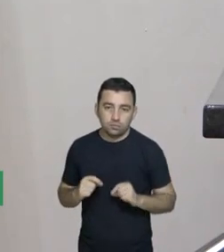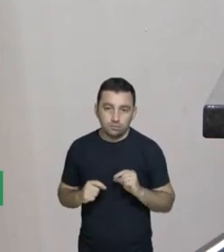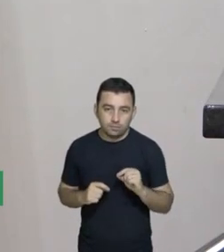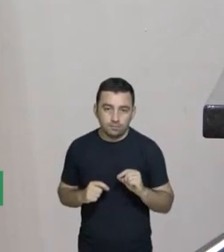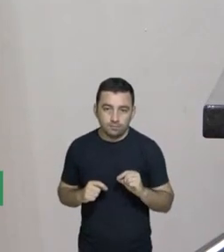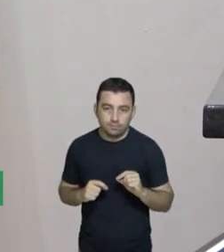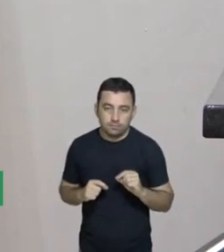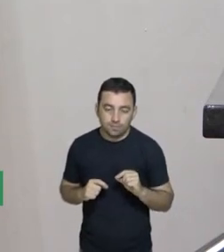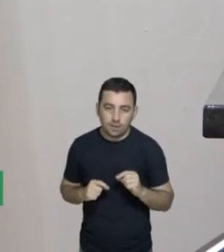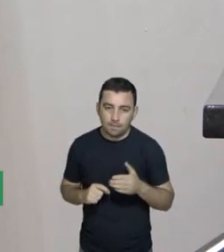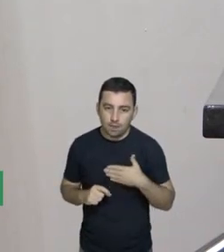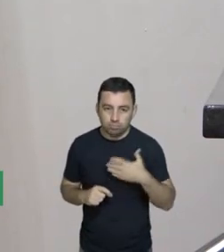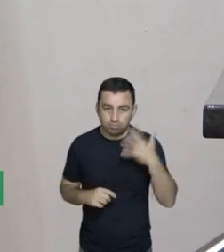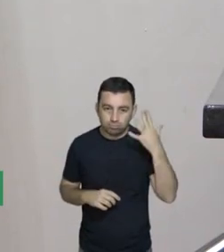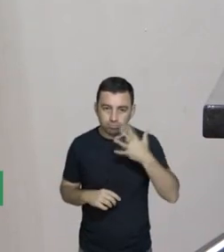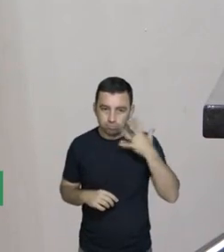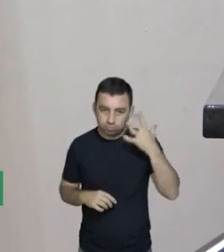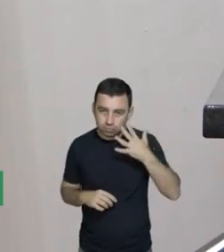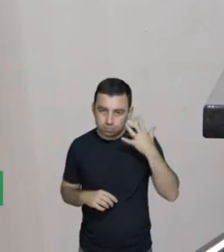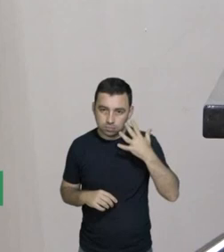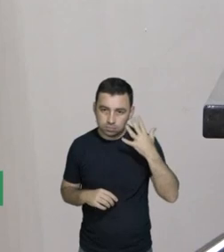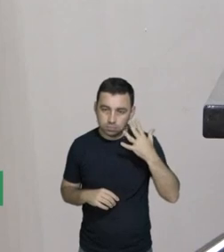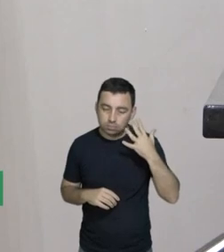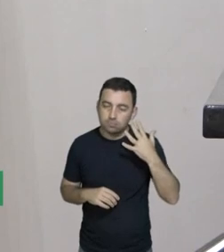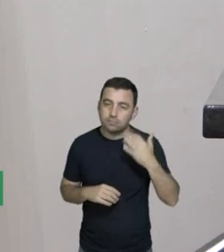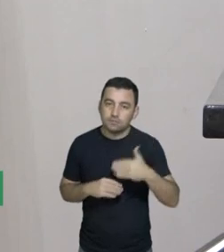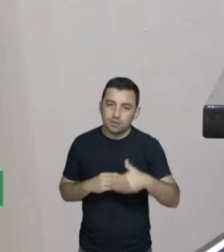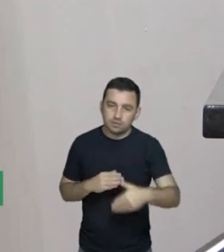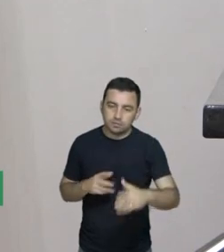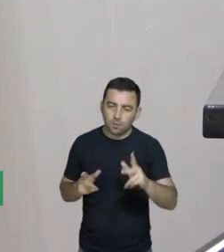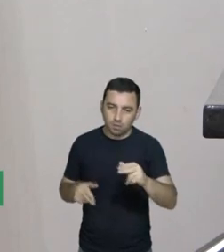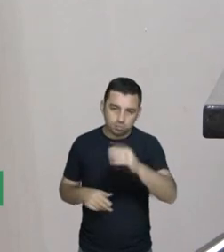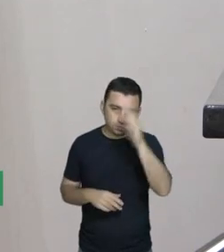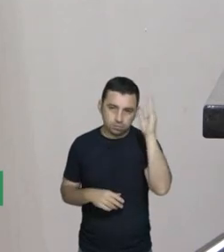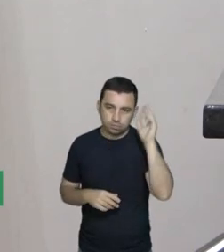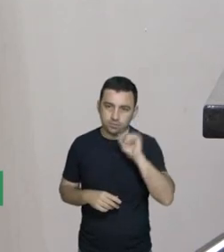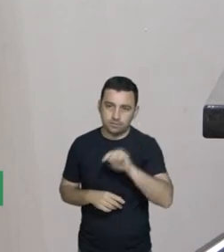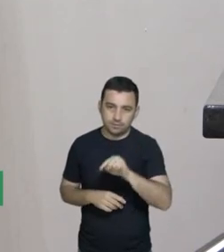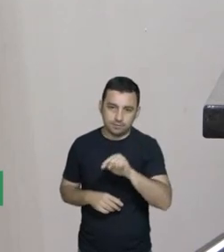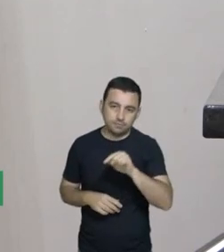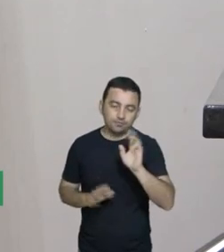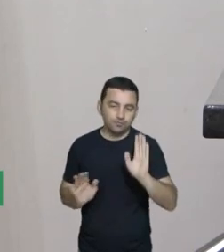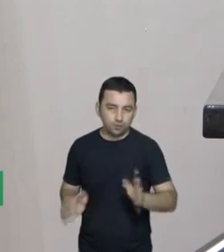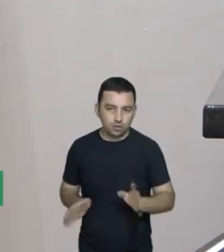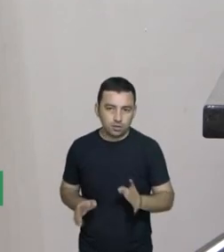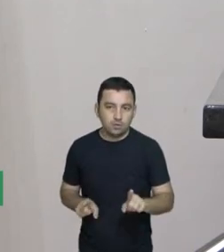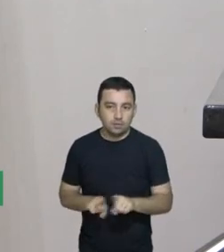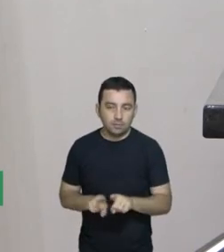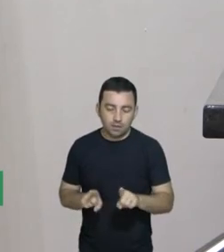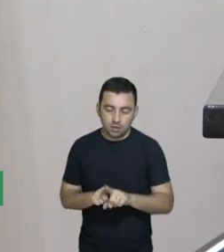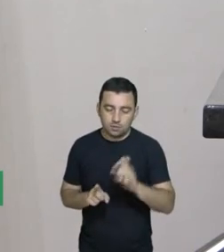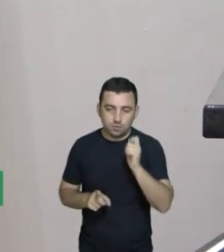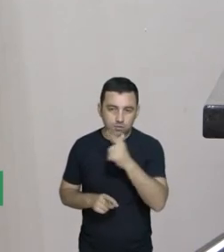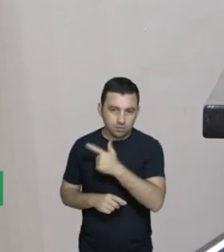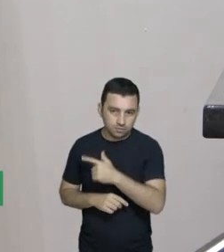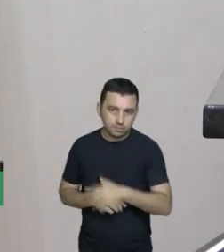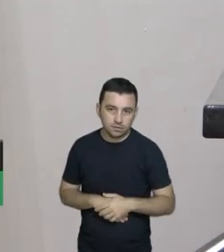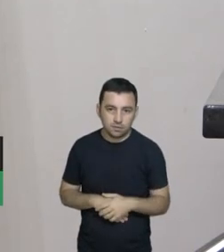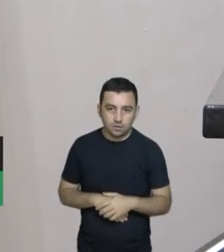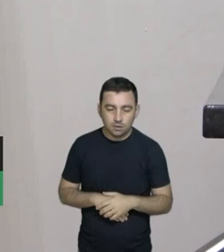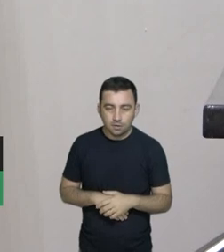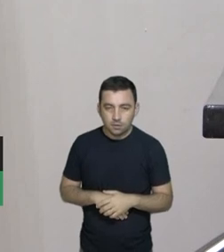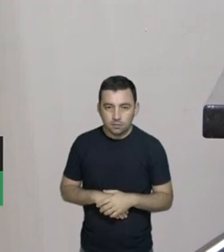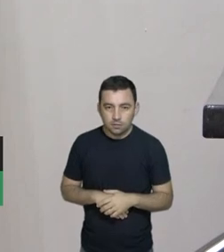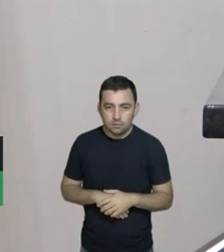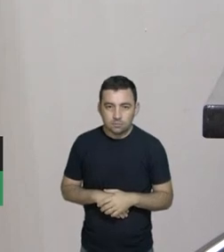fazer das minhas palavras as palavras do deputado Carlos Humberto e também do deputado Antídio Lonelli, que usaram